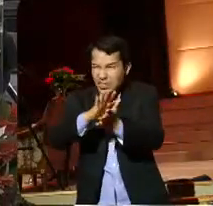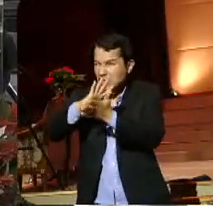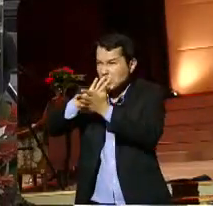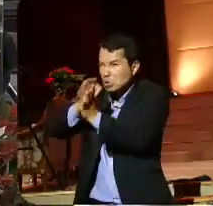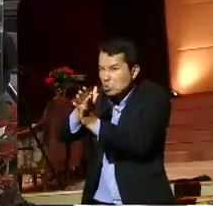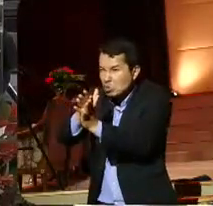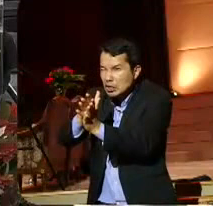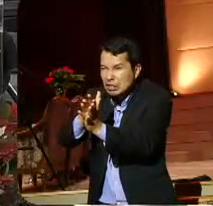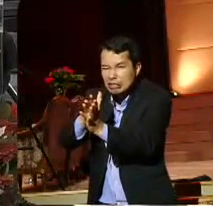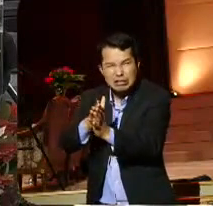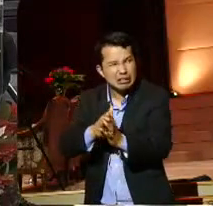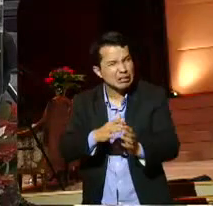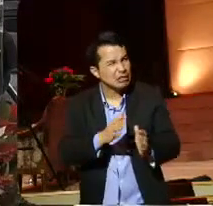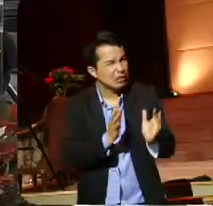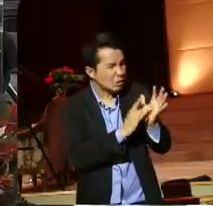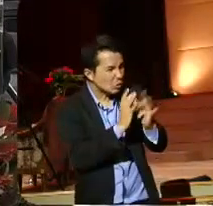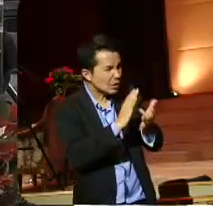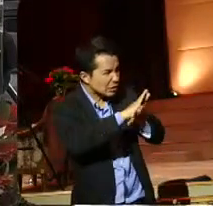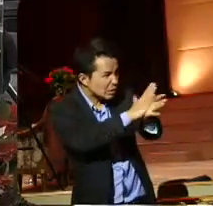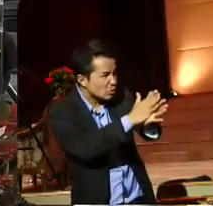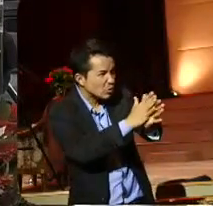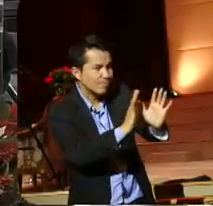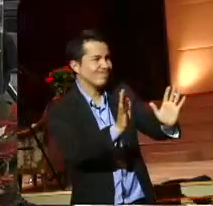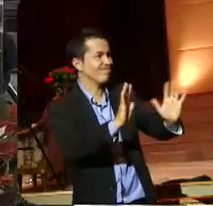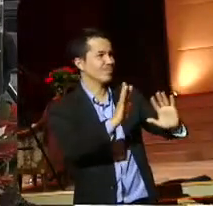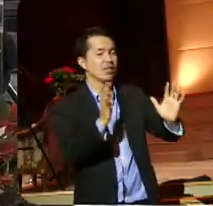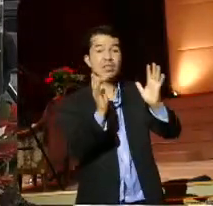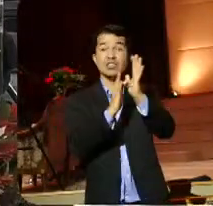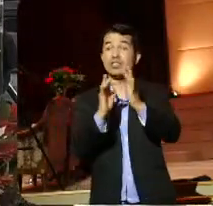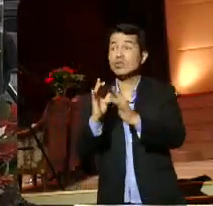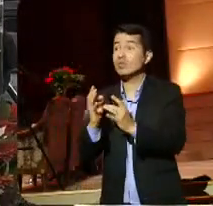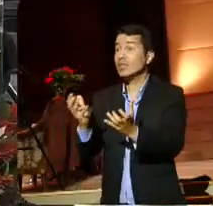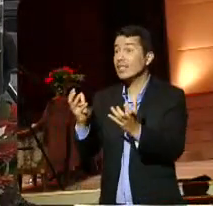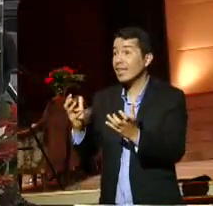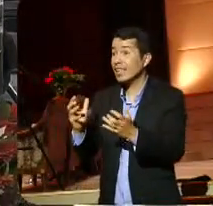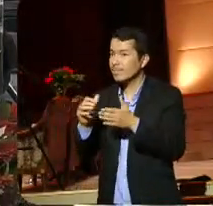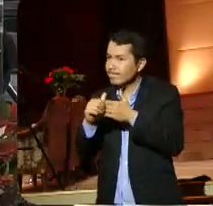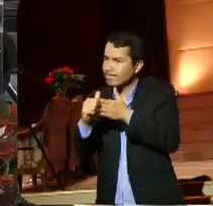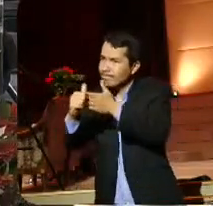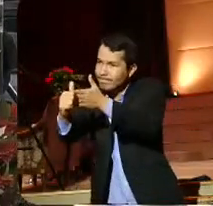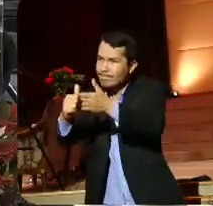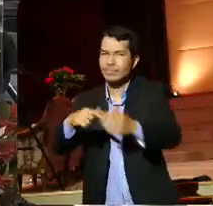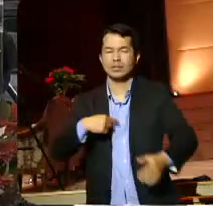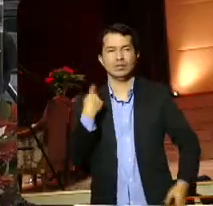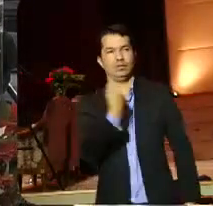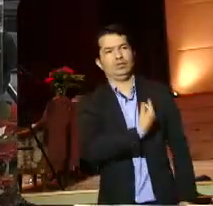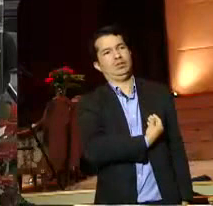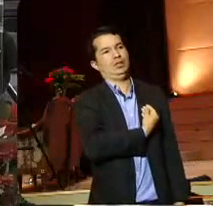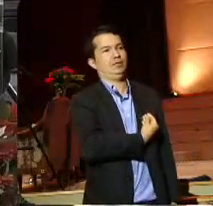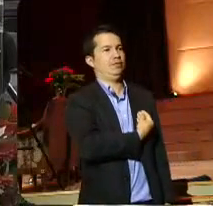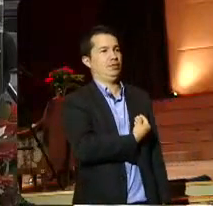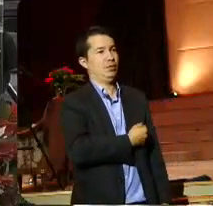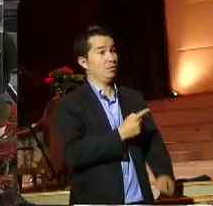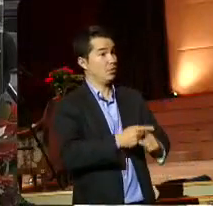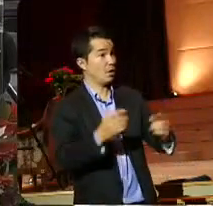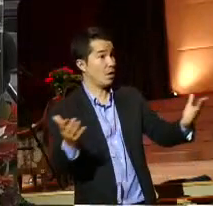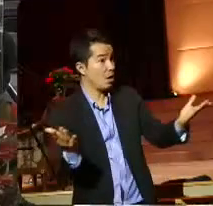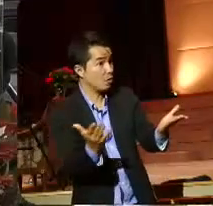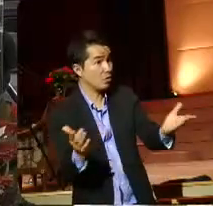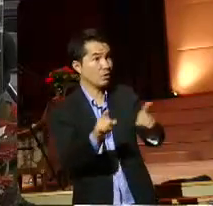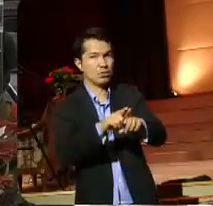mas simplesmente porque ele não terminou de escrever o plano dele na nossa vida. E ele quer implantar, através do